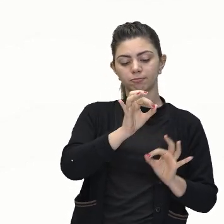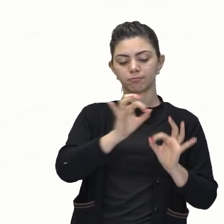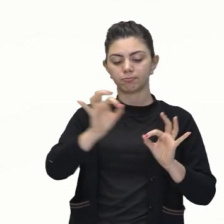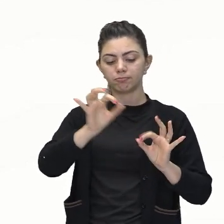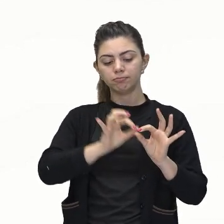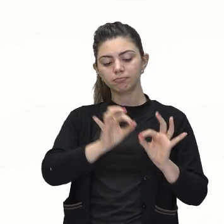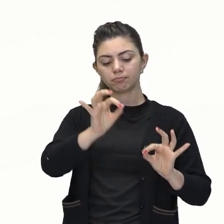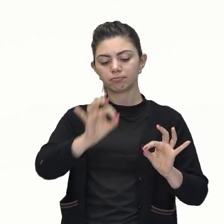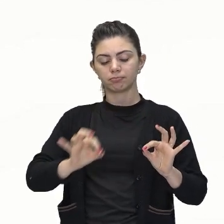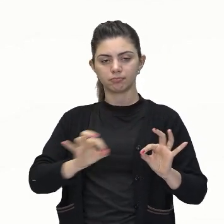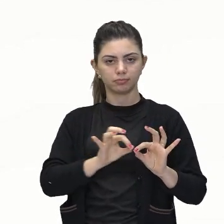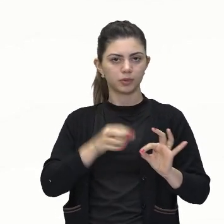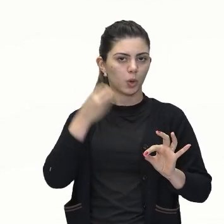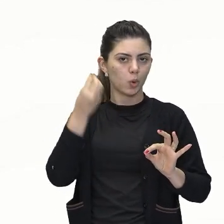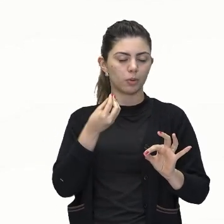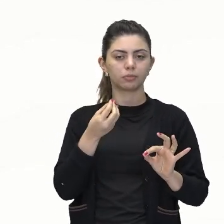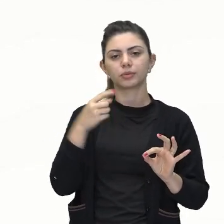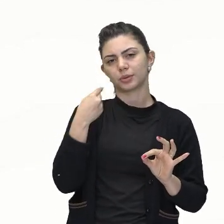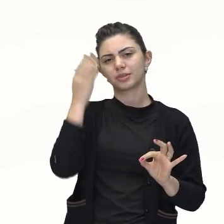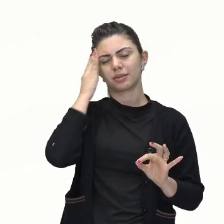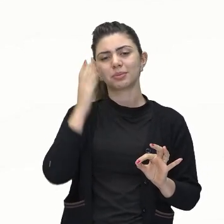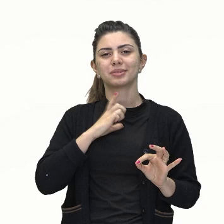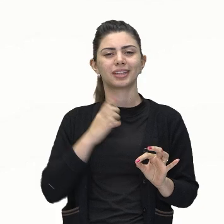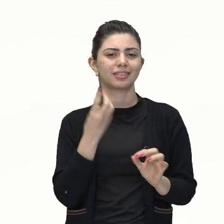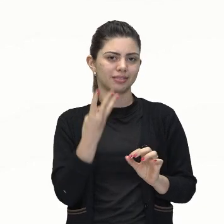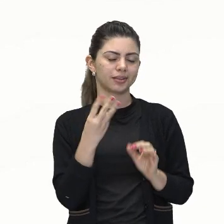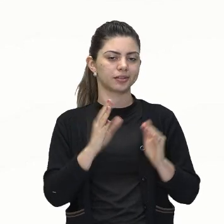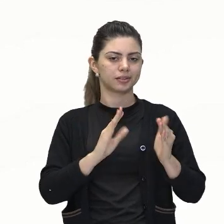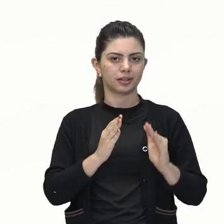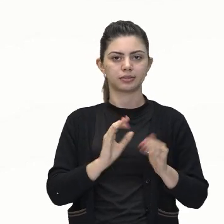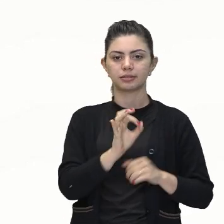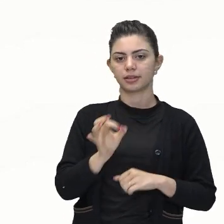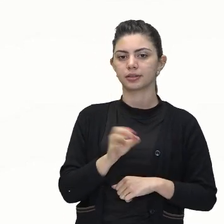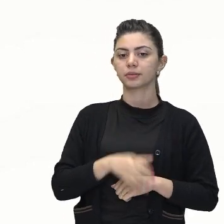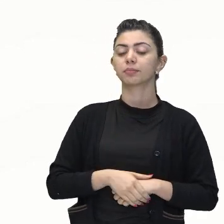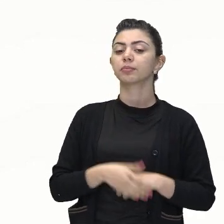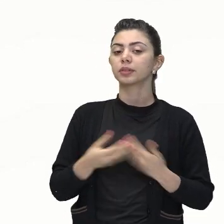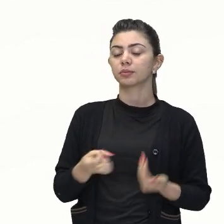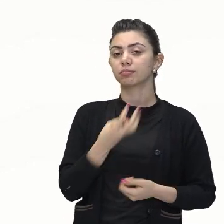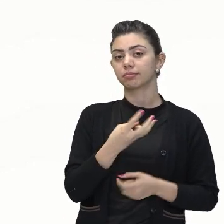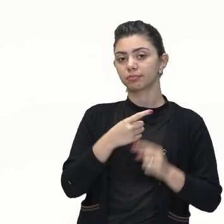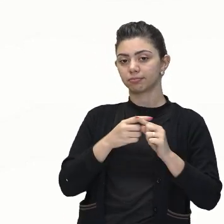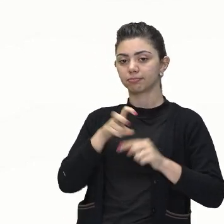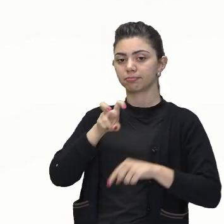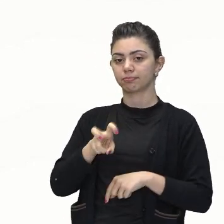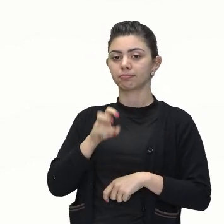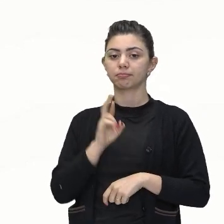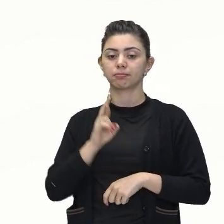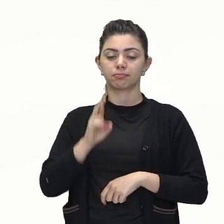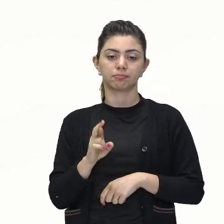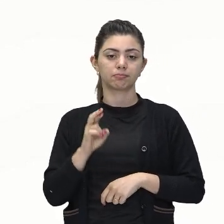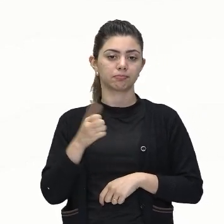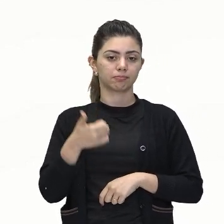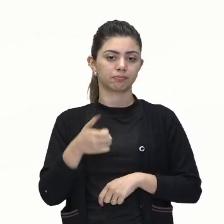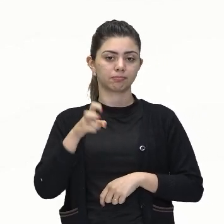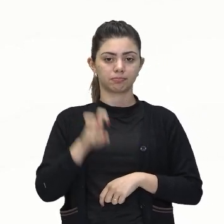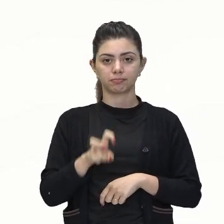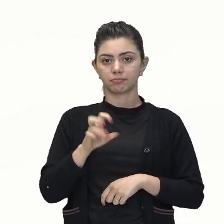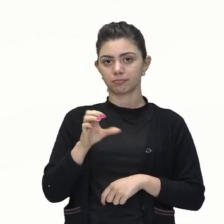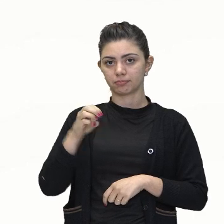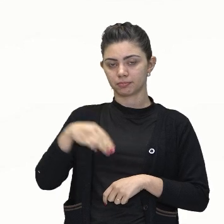é um triângulo, logicamente, são 3 lados. Ou seja, 3 vezes 5 é igual a